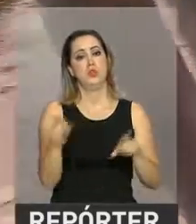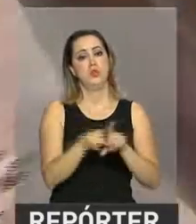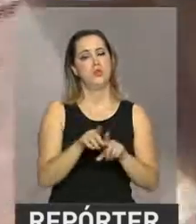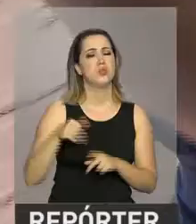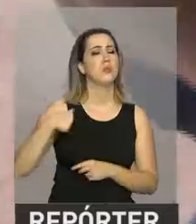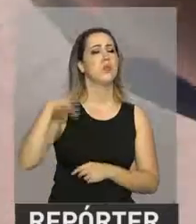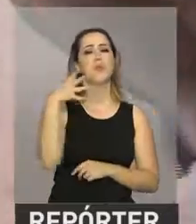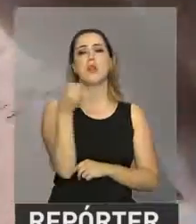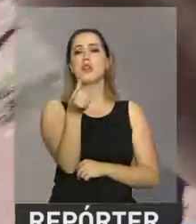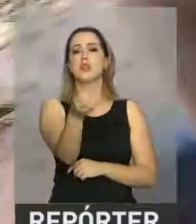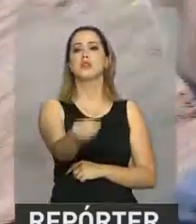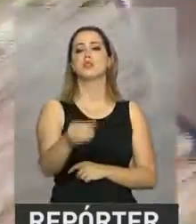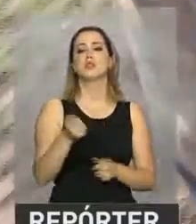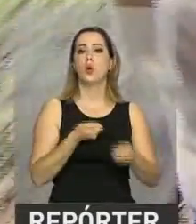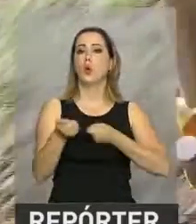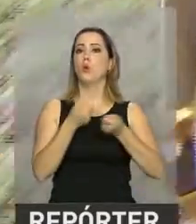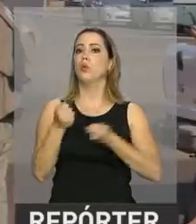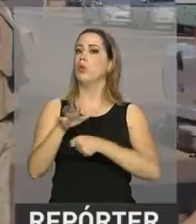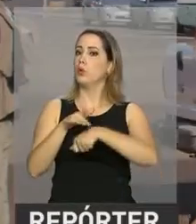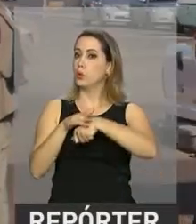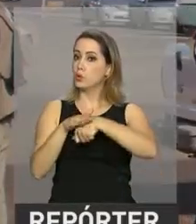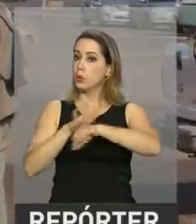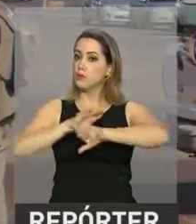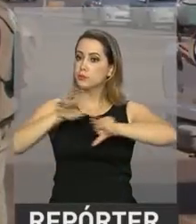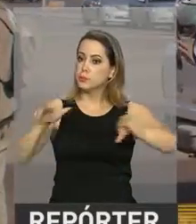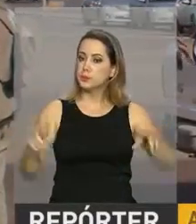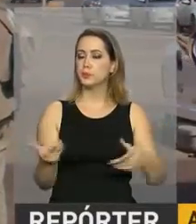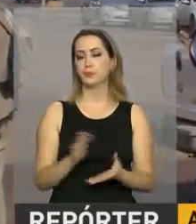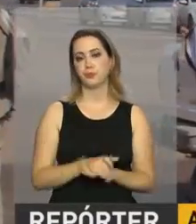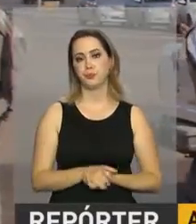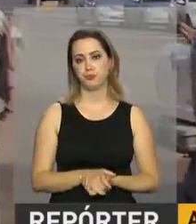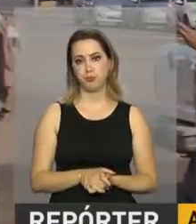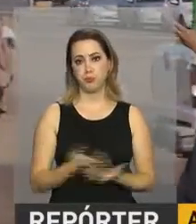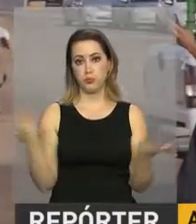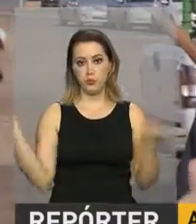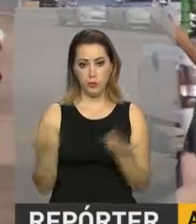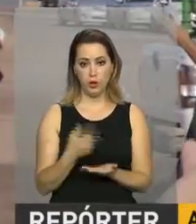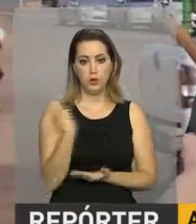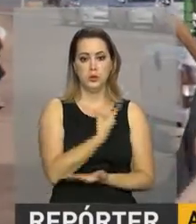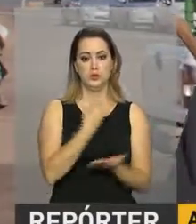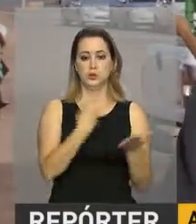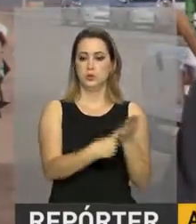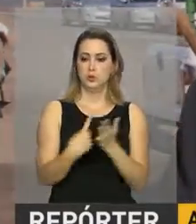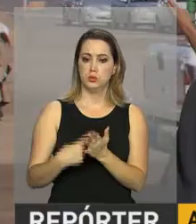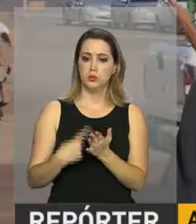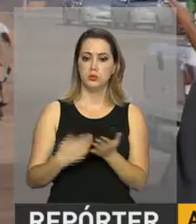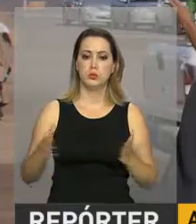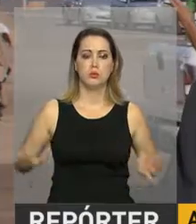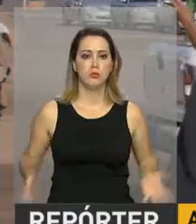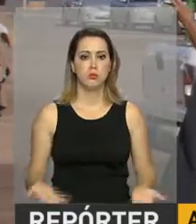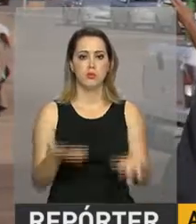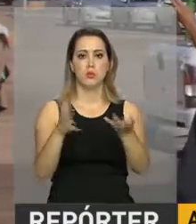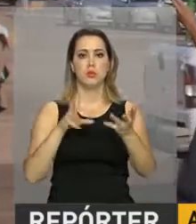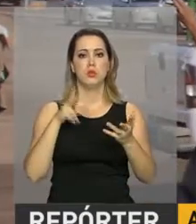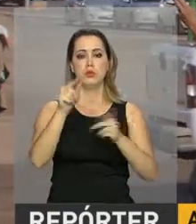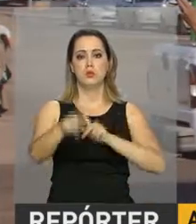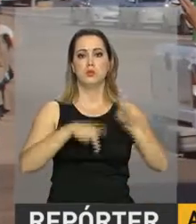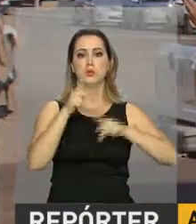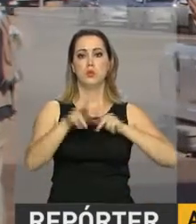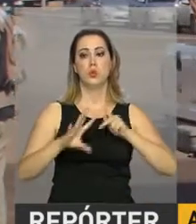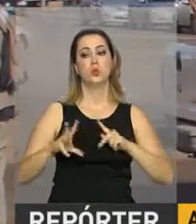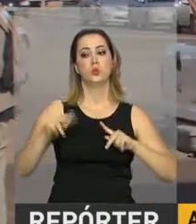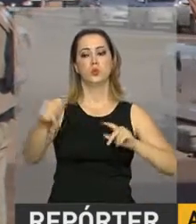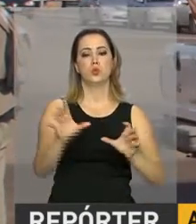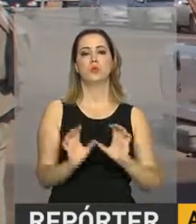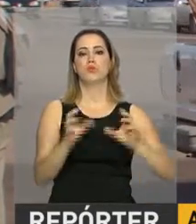mil agentes de controle de doenças. O nosso compromisso no dia de hoje é de mobilizar ainda mais a população. Para isso, todos os entes